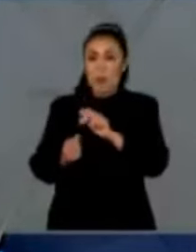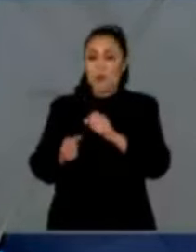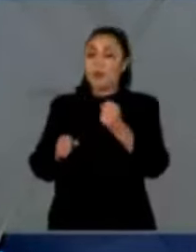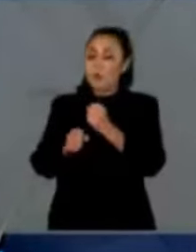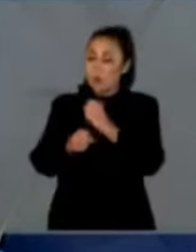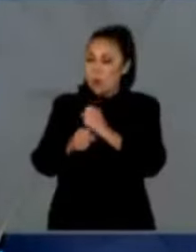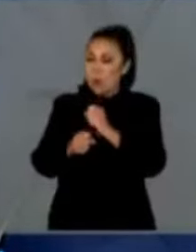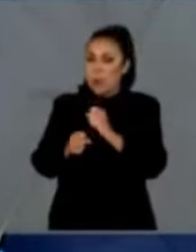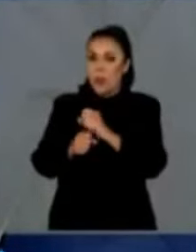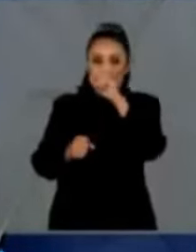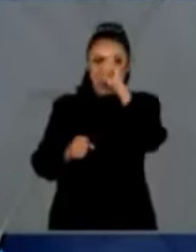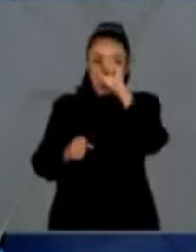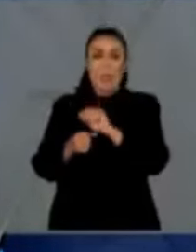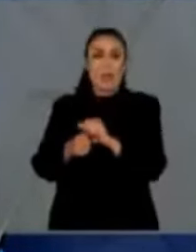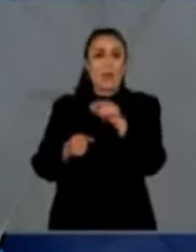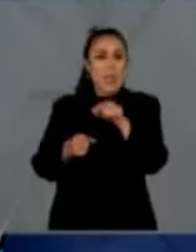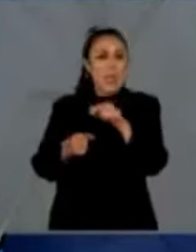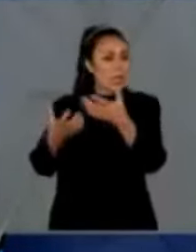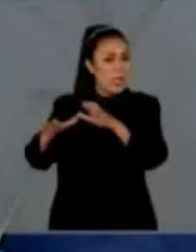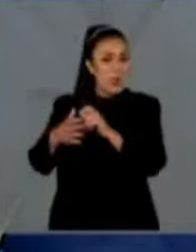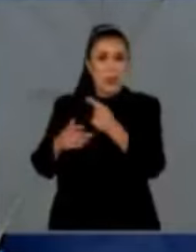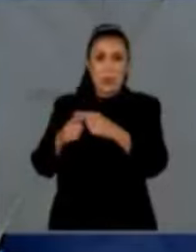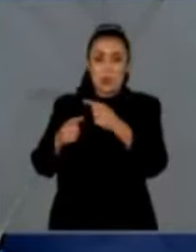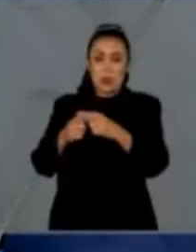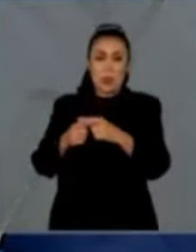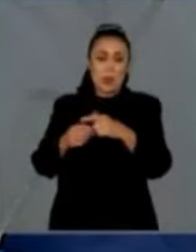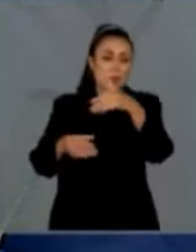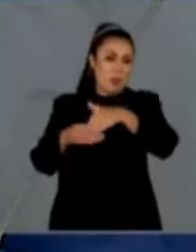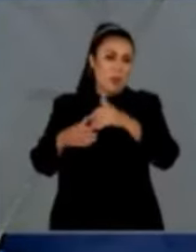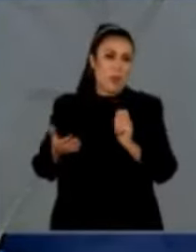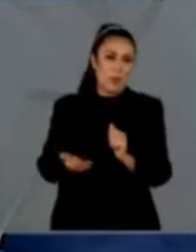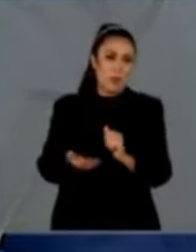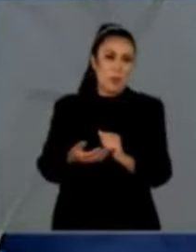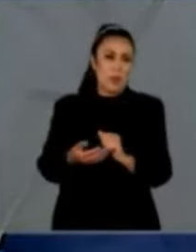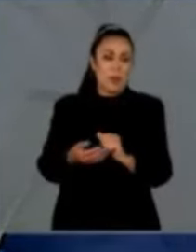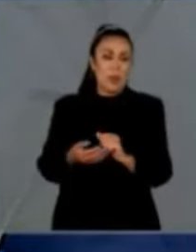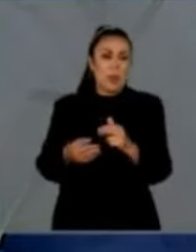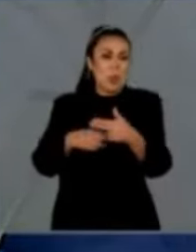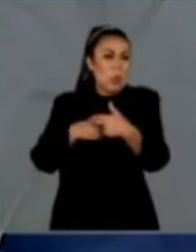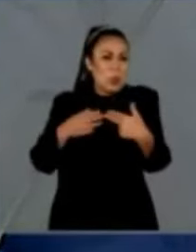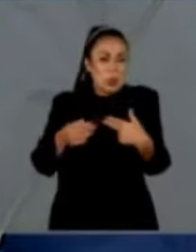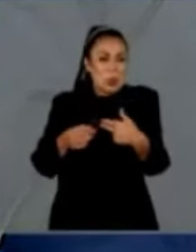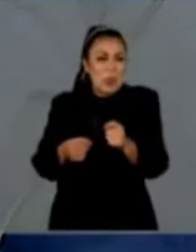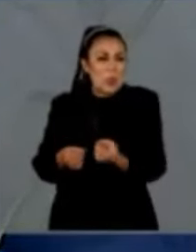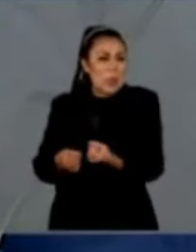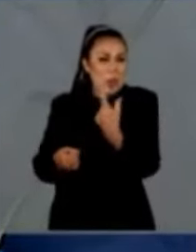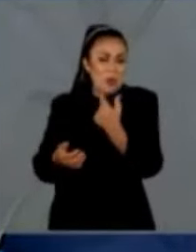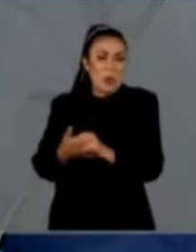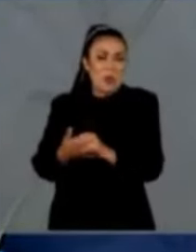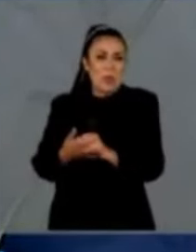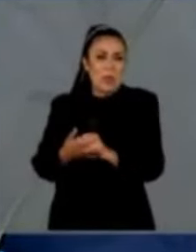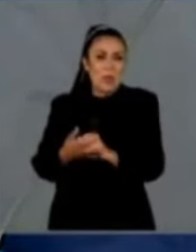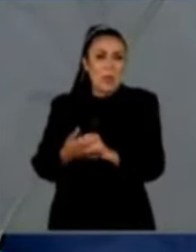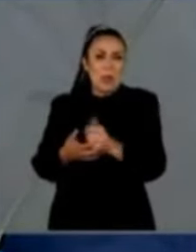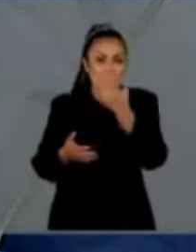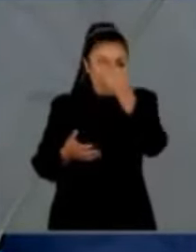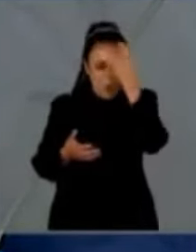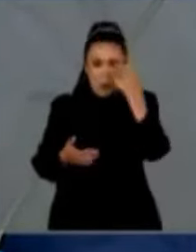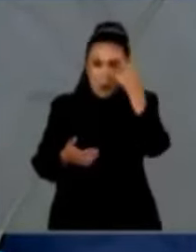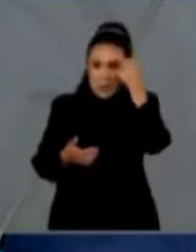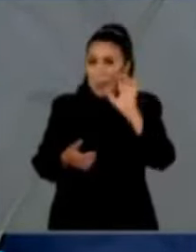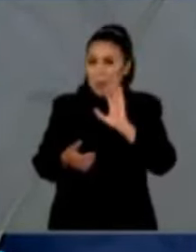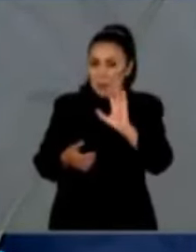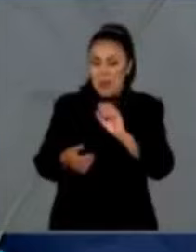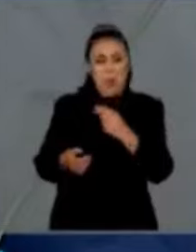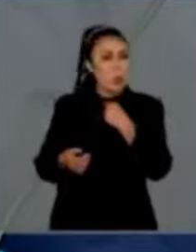por causa de eleição que coisa pequena né Ricardo quem tem esse tipo de cabeça não pode governar São Paulo agora eu queria